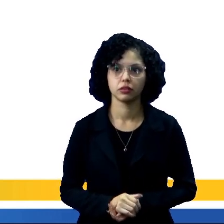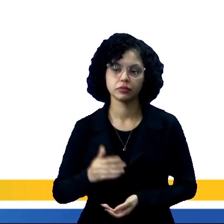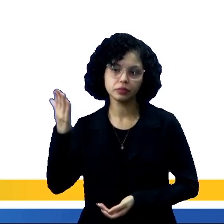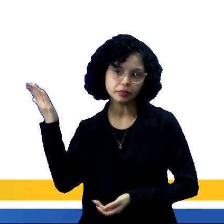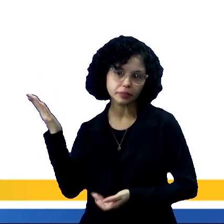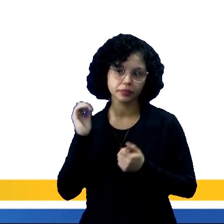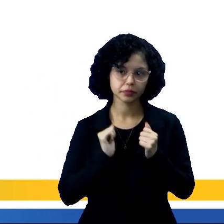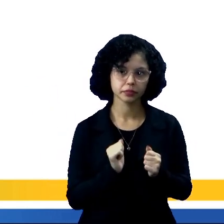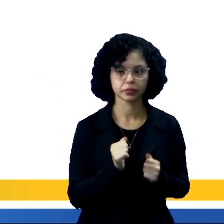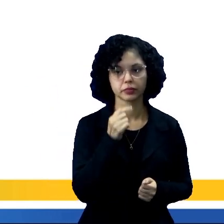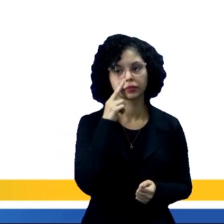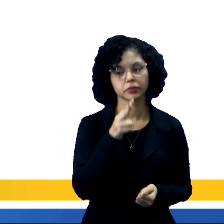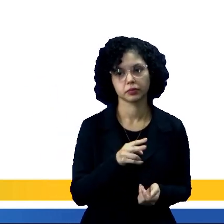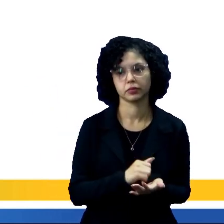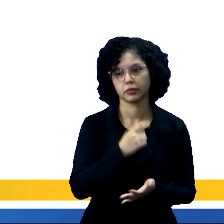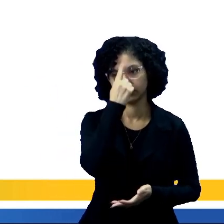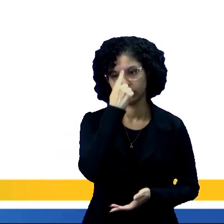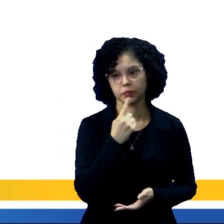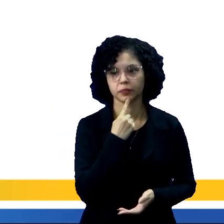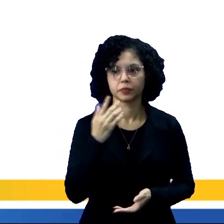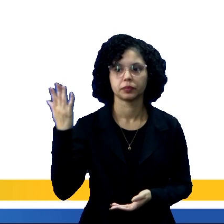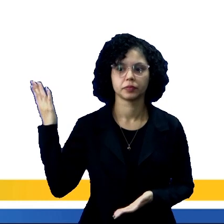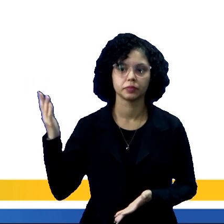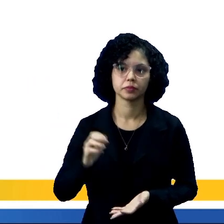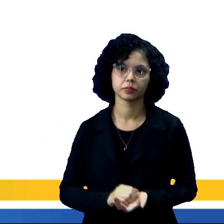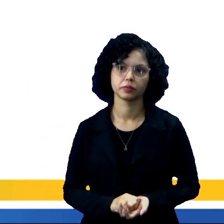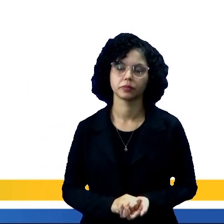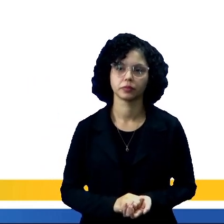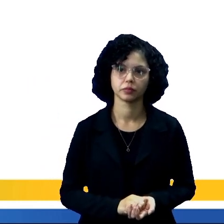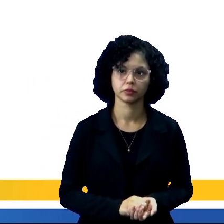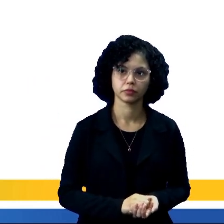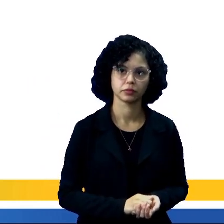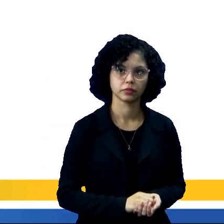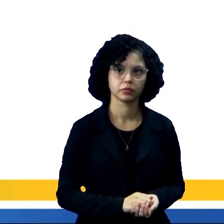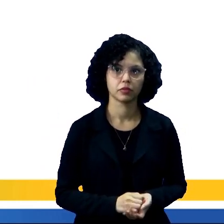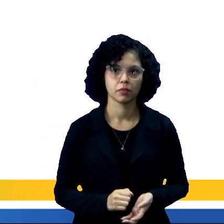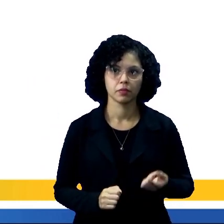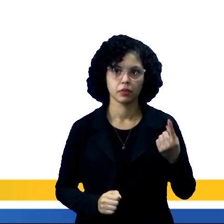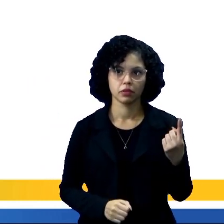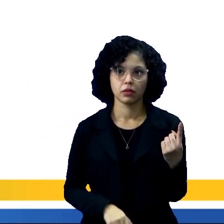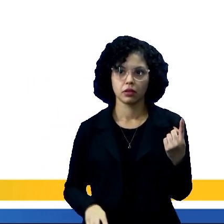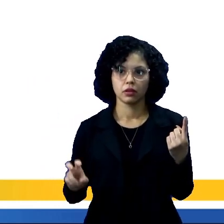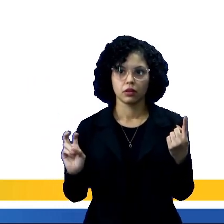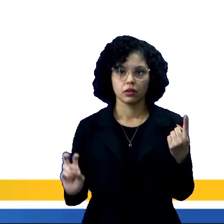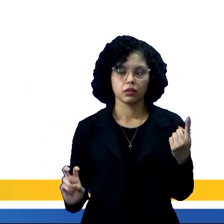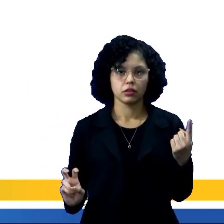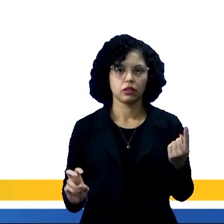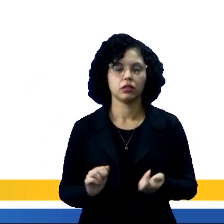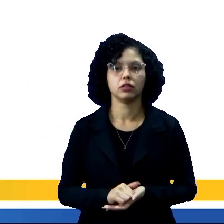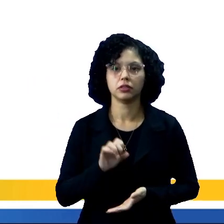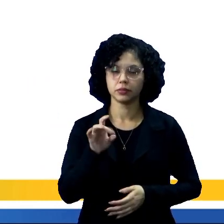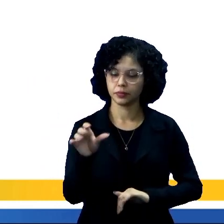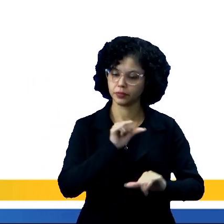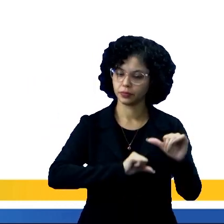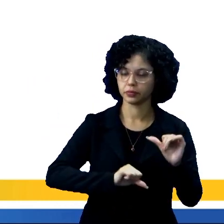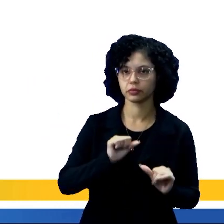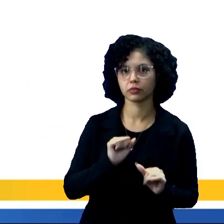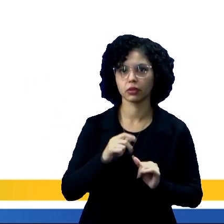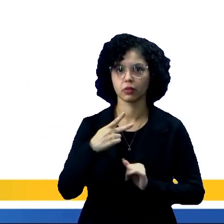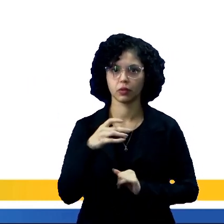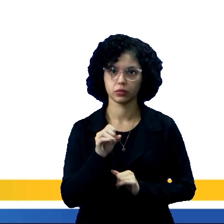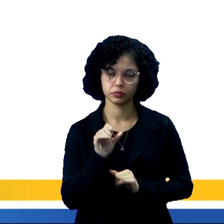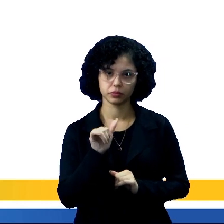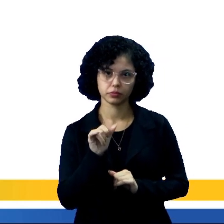Também podemos ver nesses outros, olha aí. O 1 e o 5, ele só mudou de